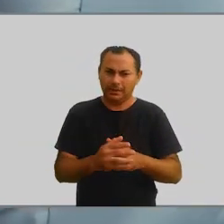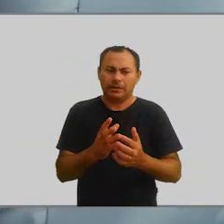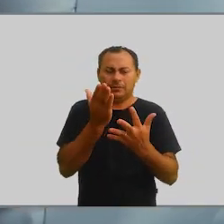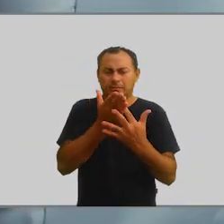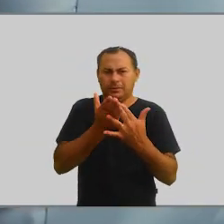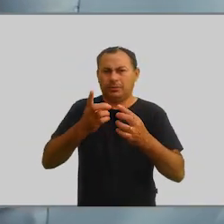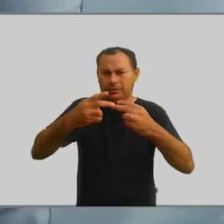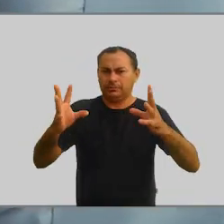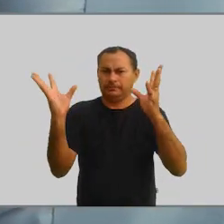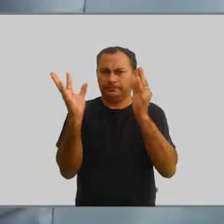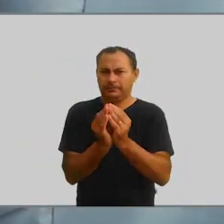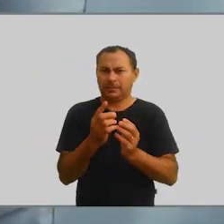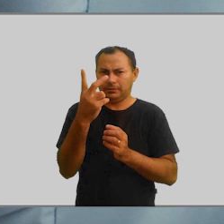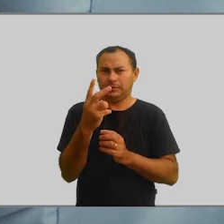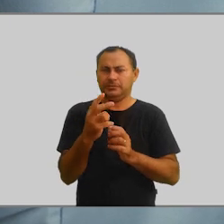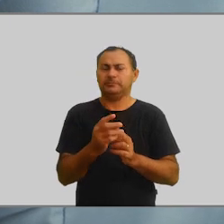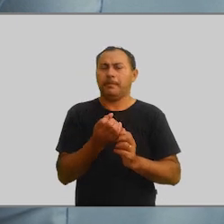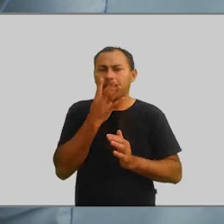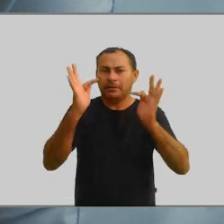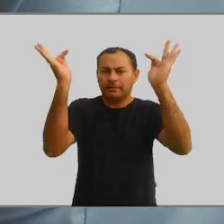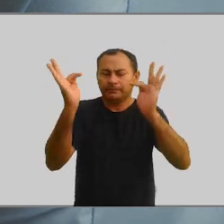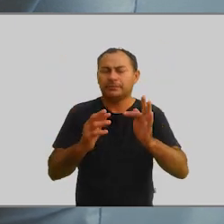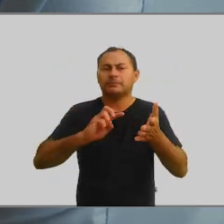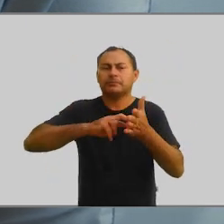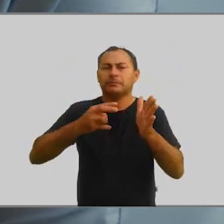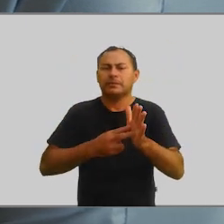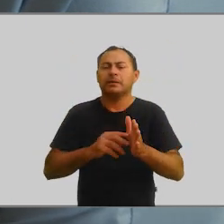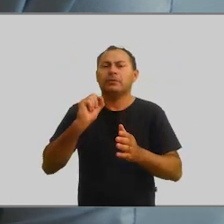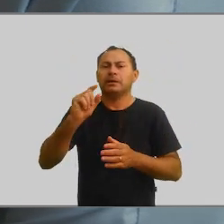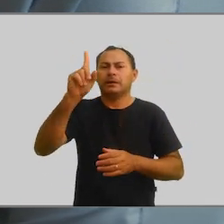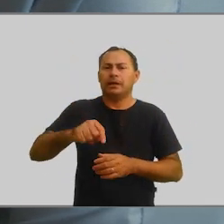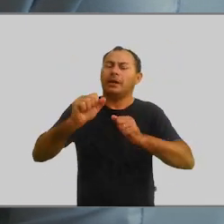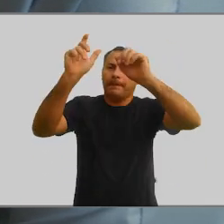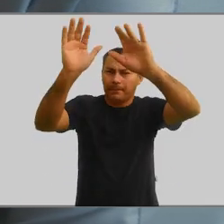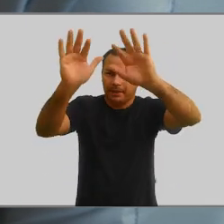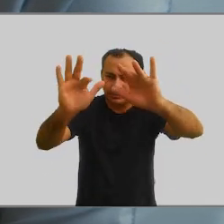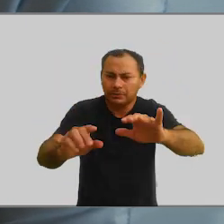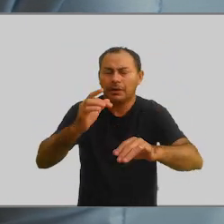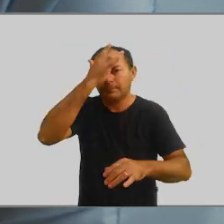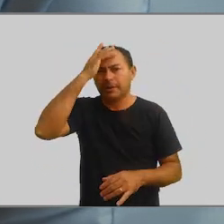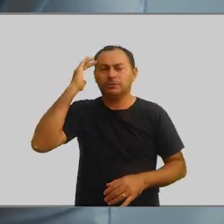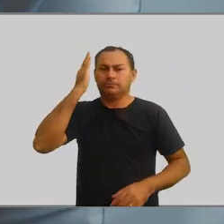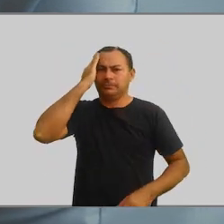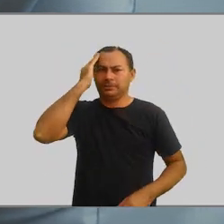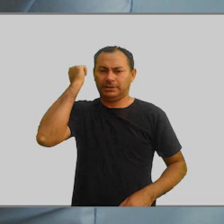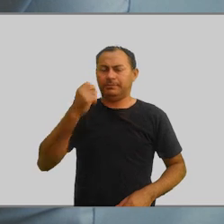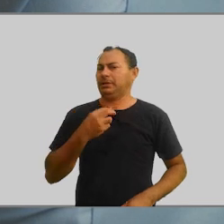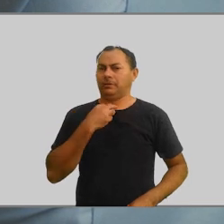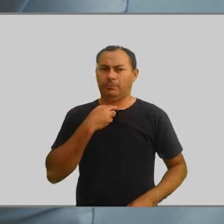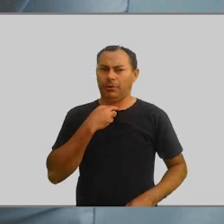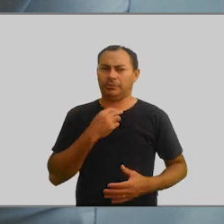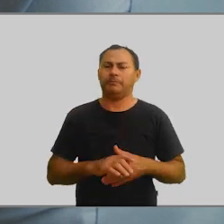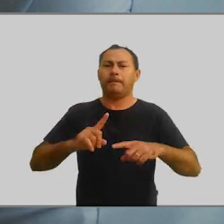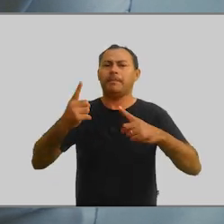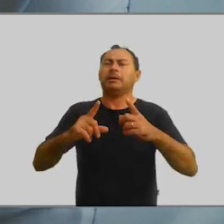outras coisas, resumimos essas duas bem-aventuranças dizendo que elas significam que são abençoados aqueles que sabem que não